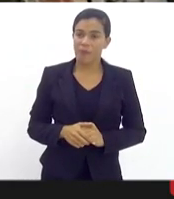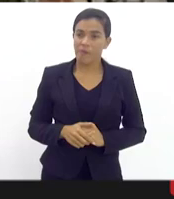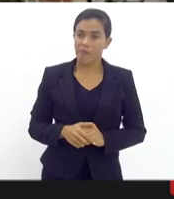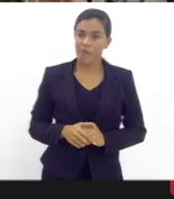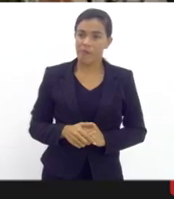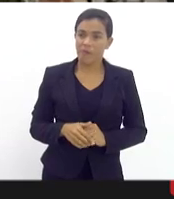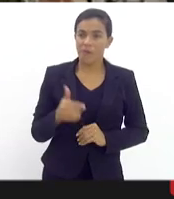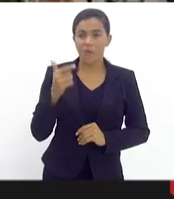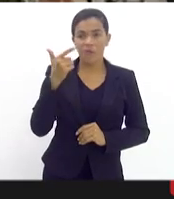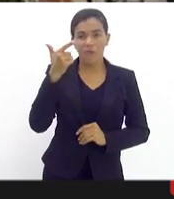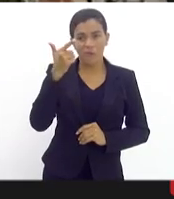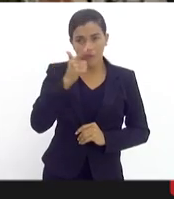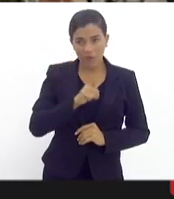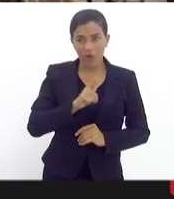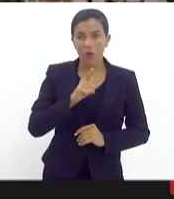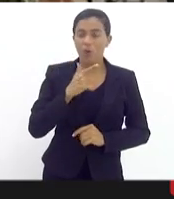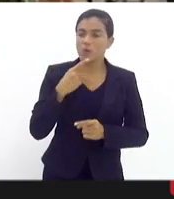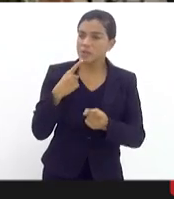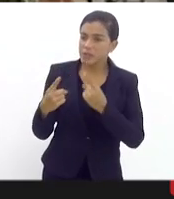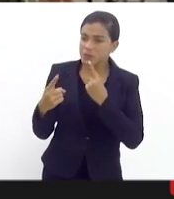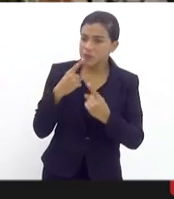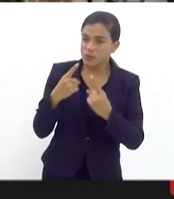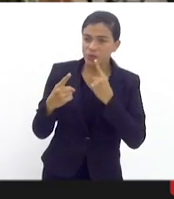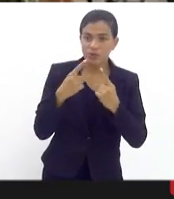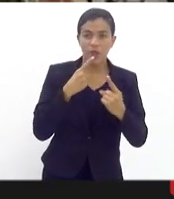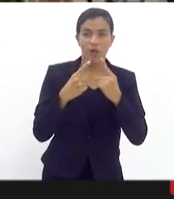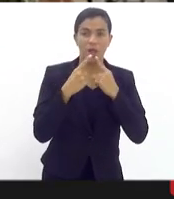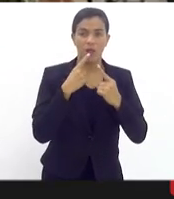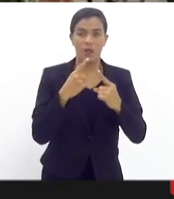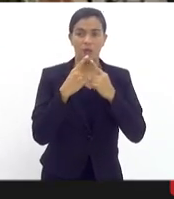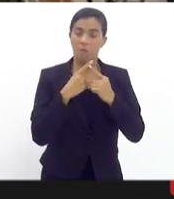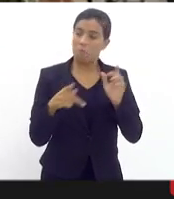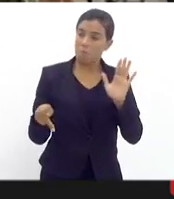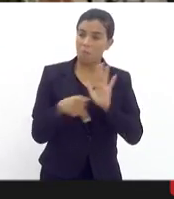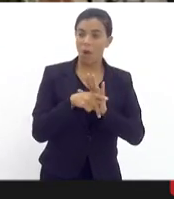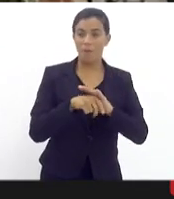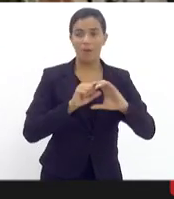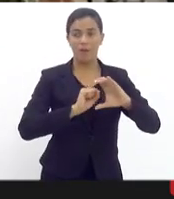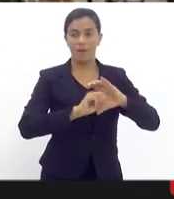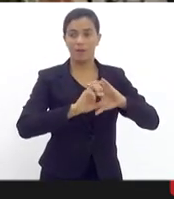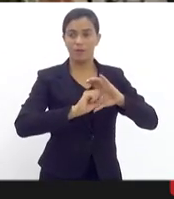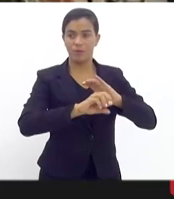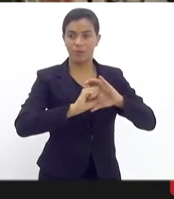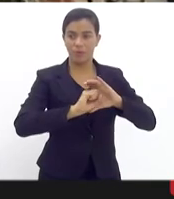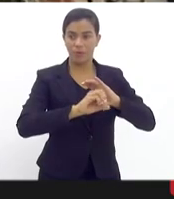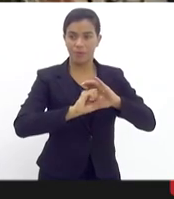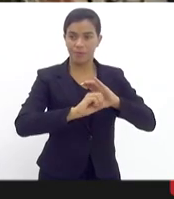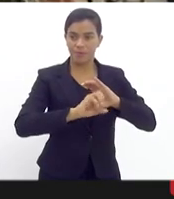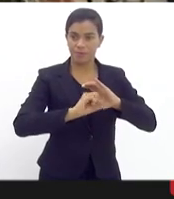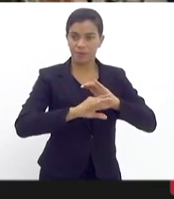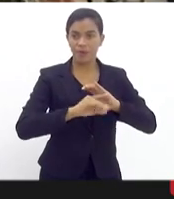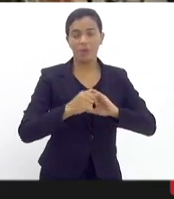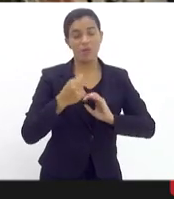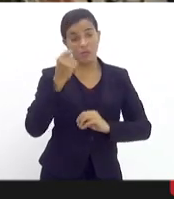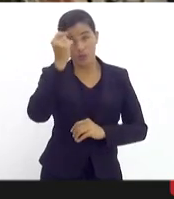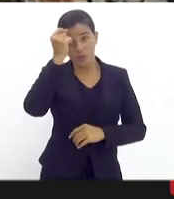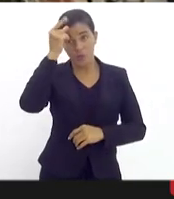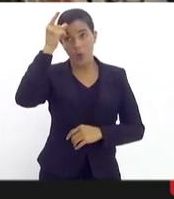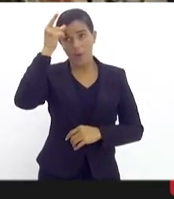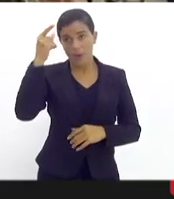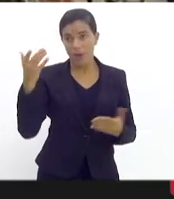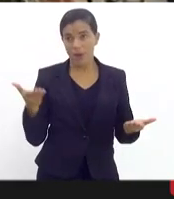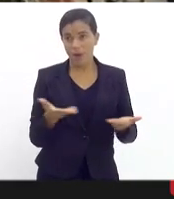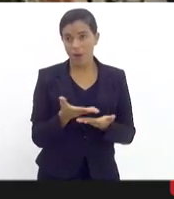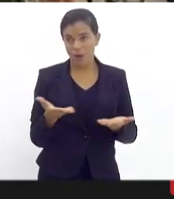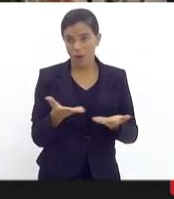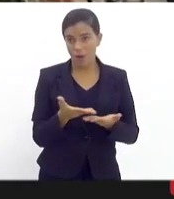também consegui um diálogo com a própria Rede Globo nesse campo, né? E soube agora, não por